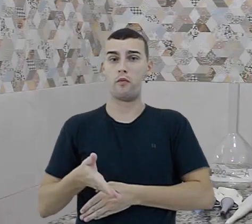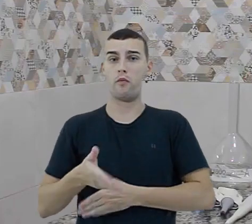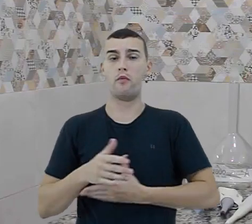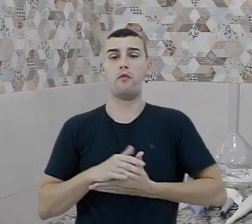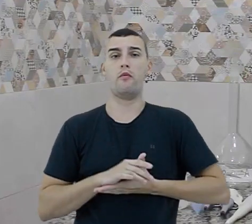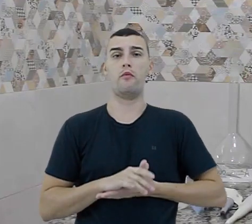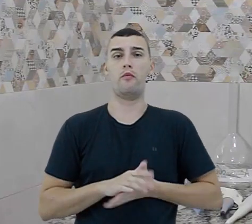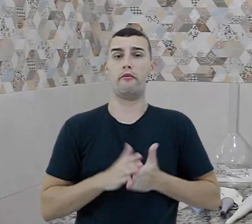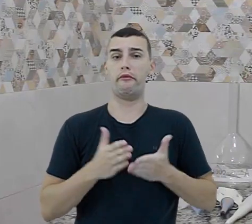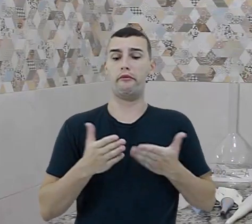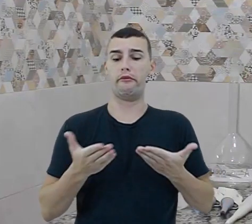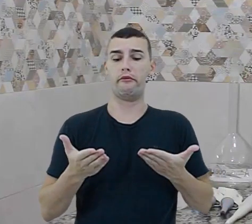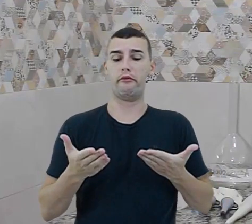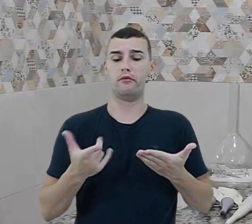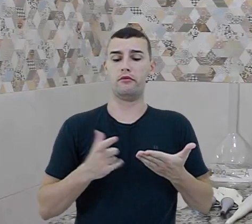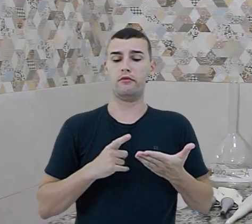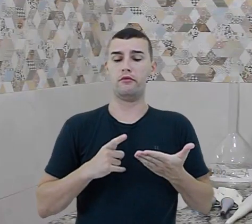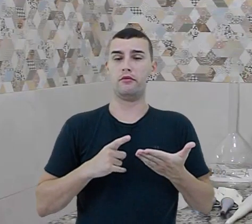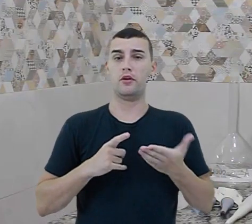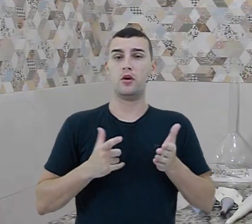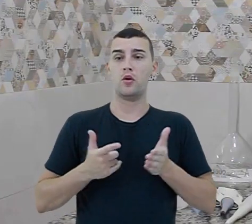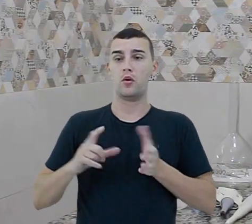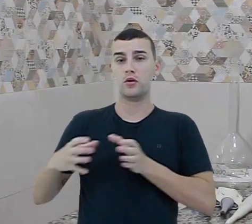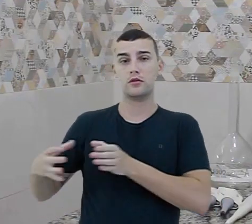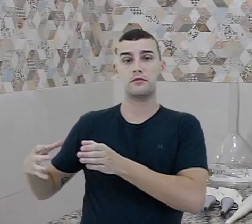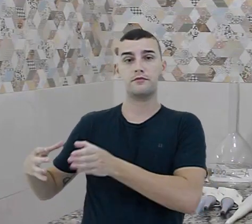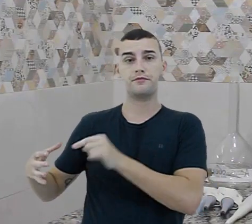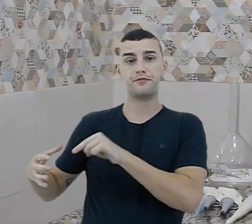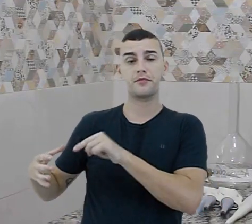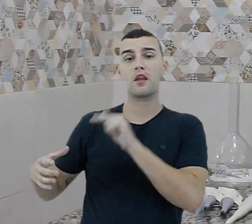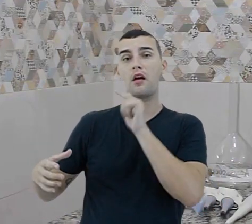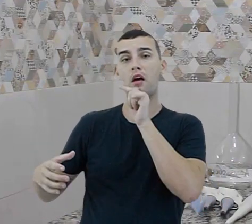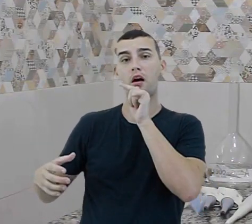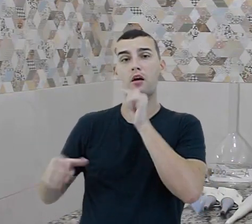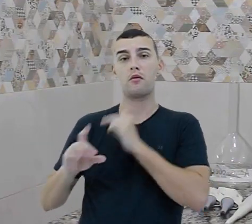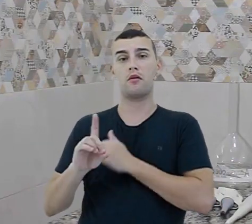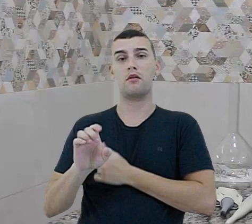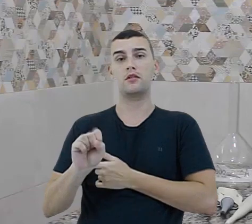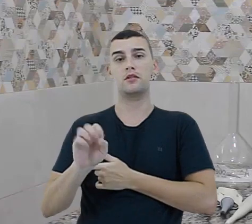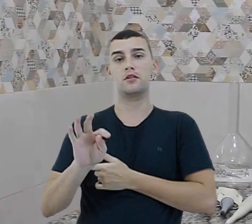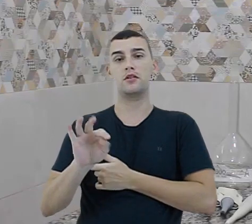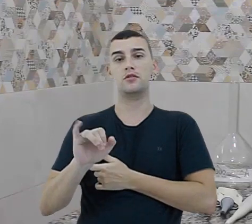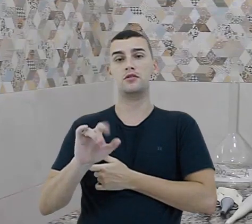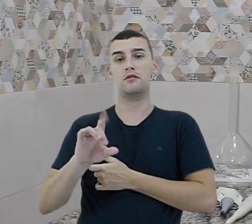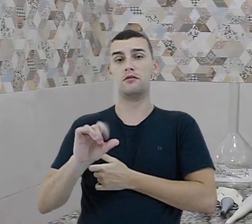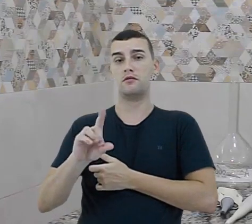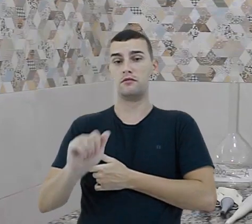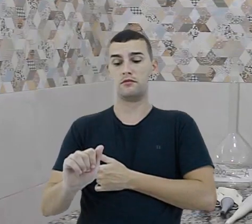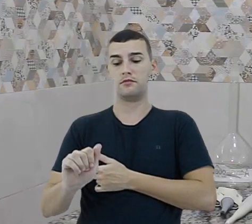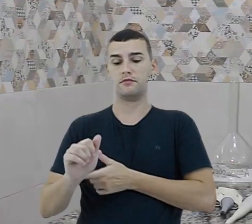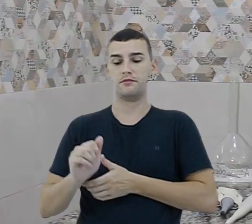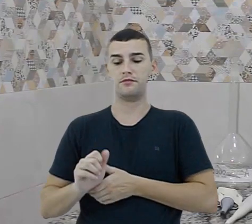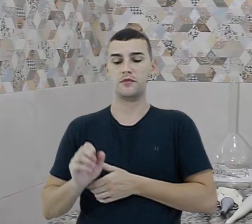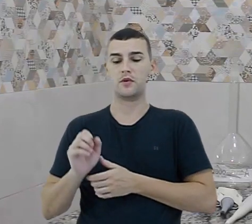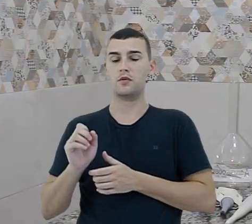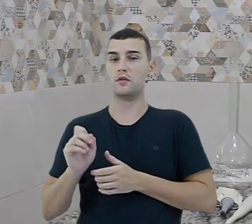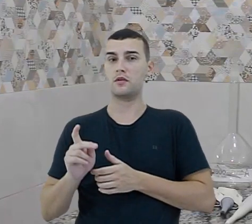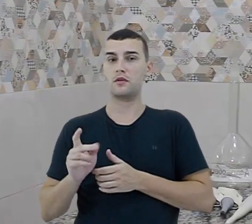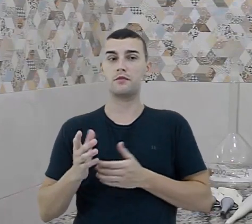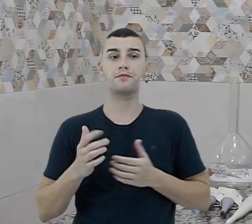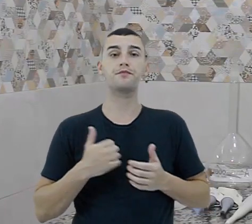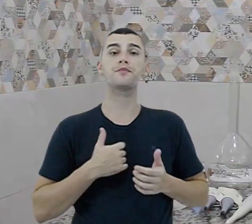água ali dentro. Então, eu tenho aqui um recipiente de água destilada, que eu já recuperei. Eu